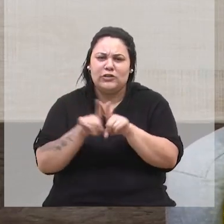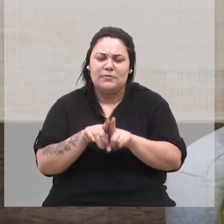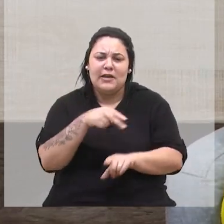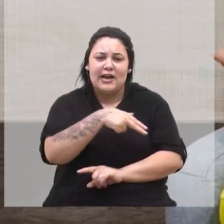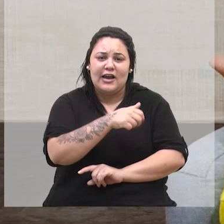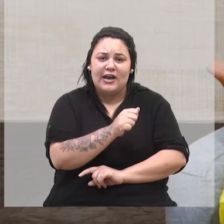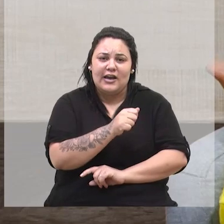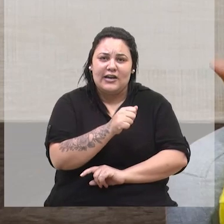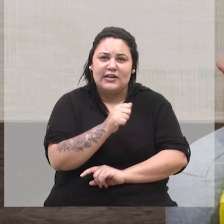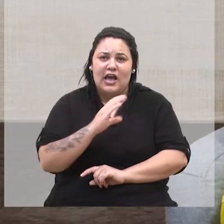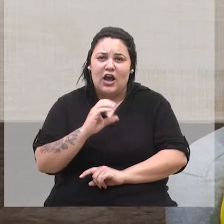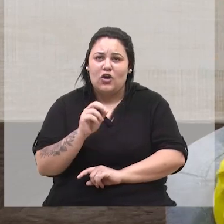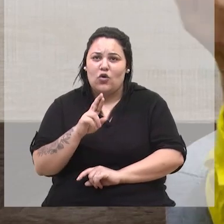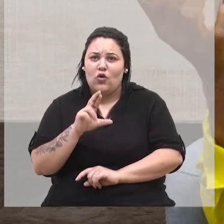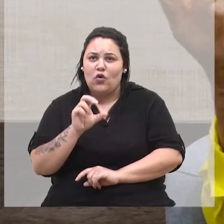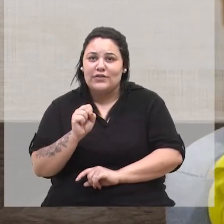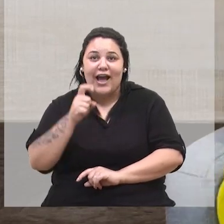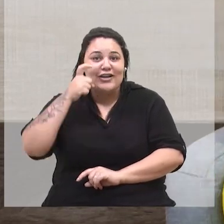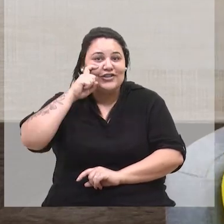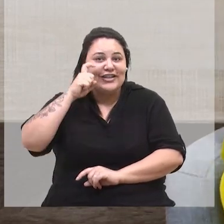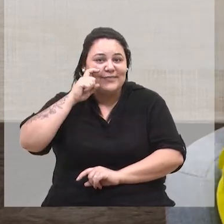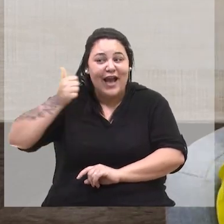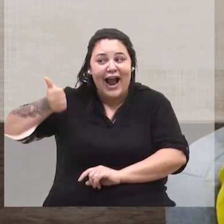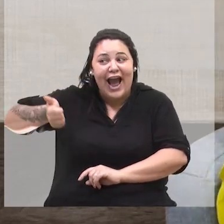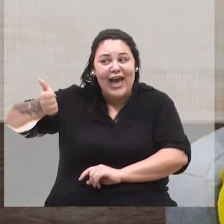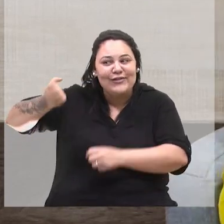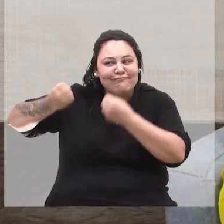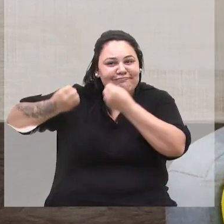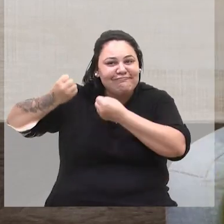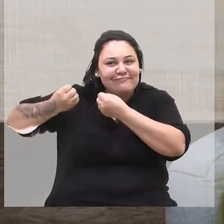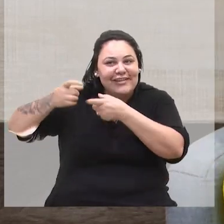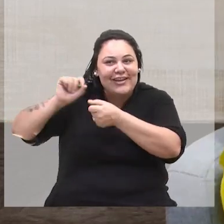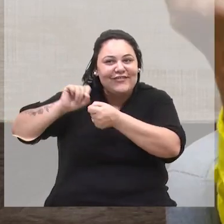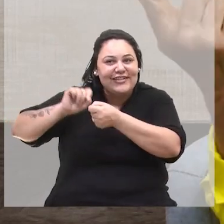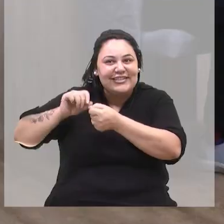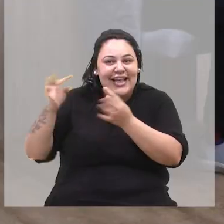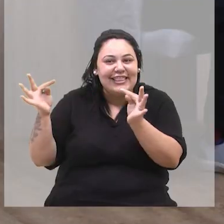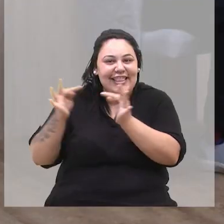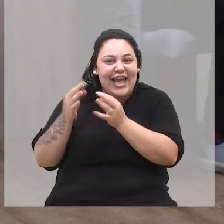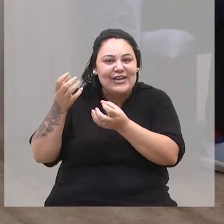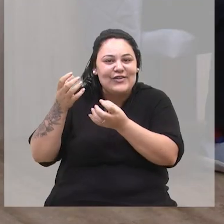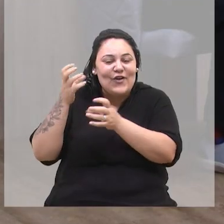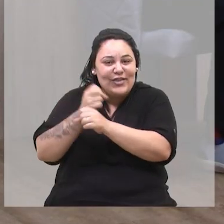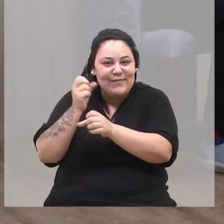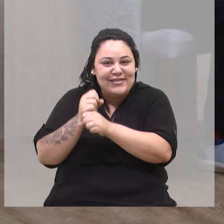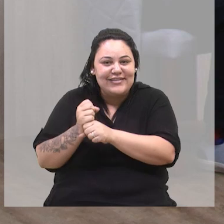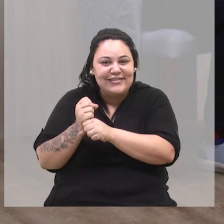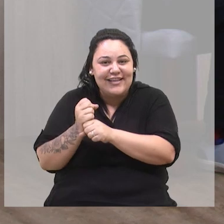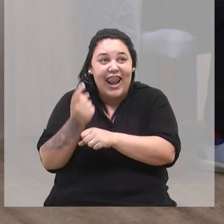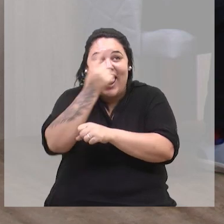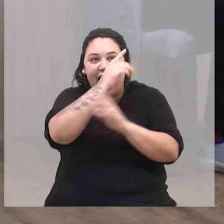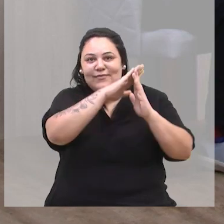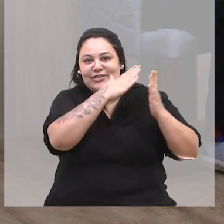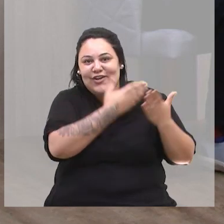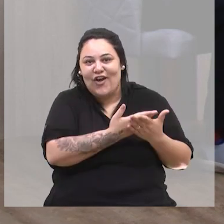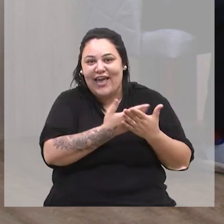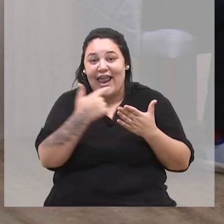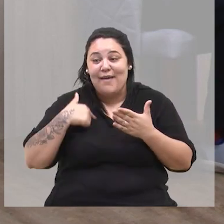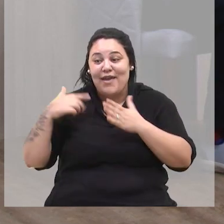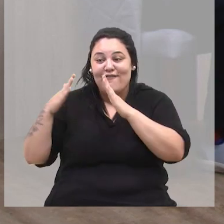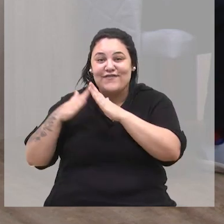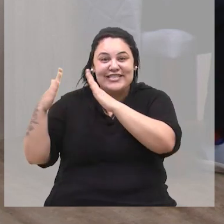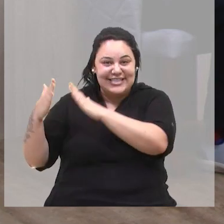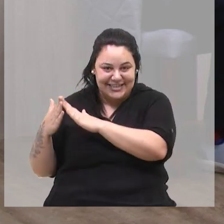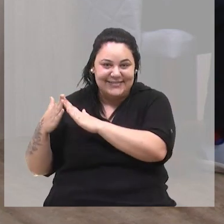A Ana Corso, aliás, a Geni me dava carona todo dia, porque eu fazia técnica em contabilidade lá no São Carlos, e ela era